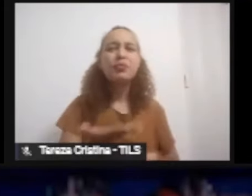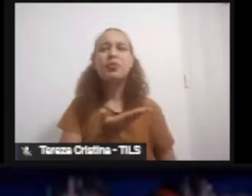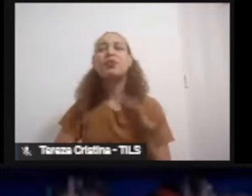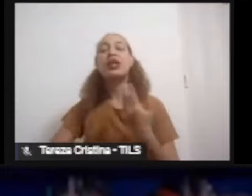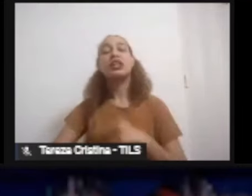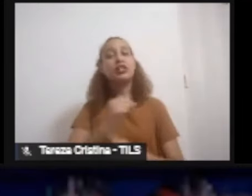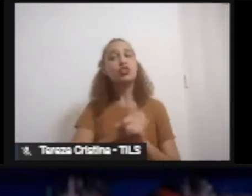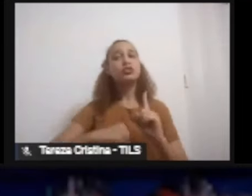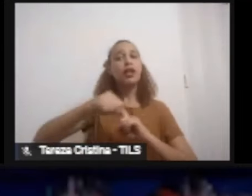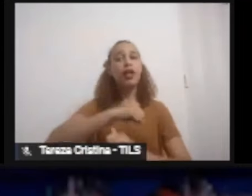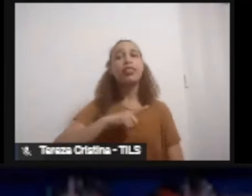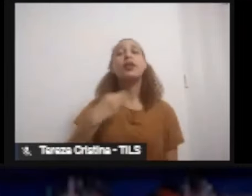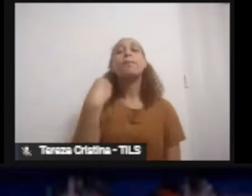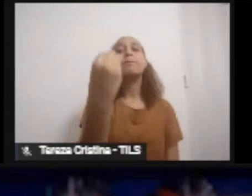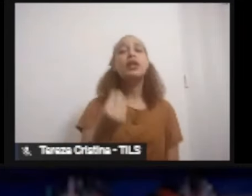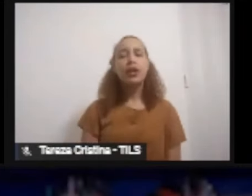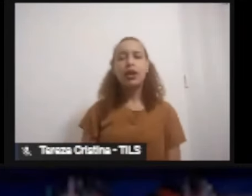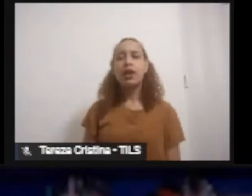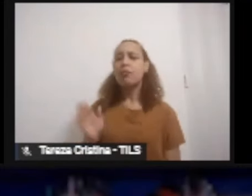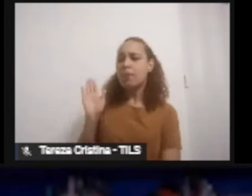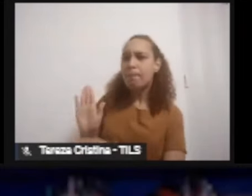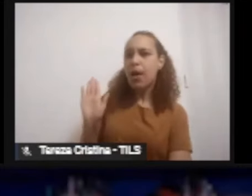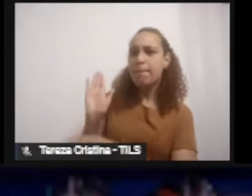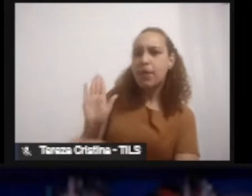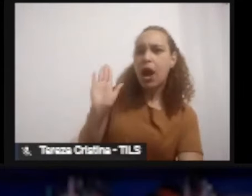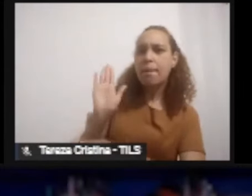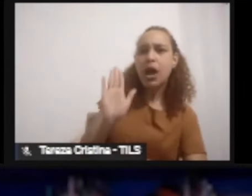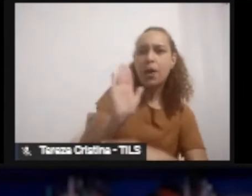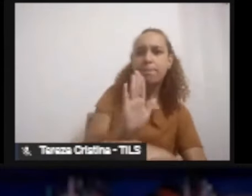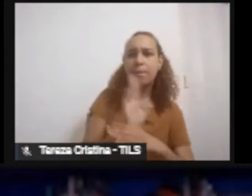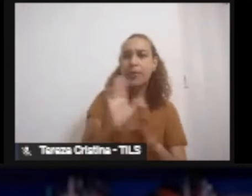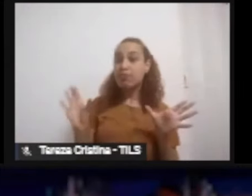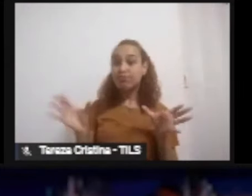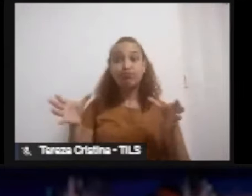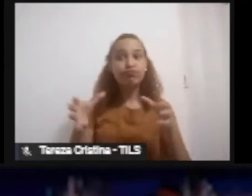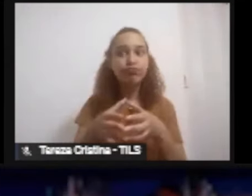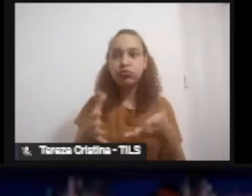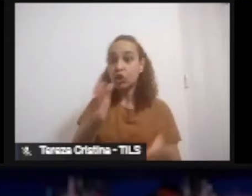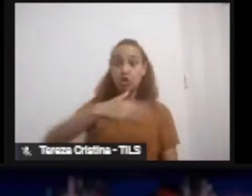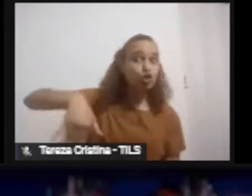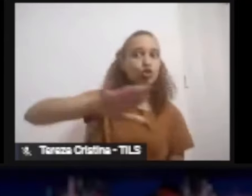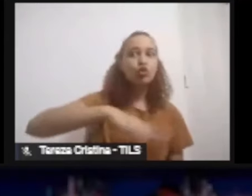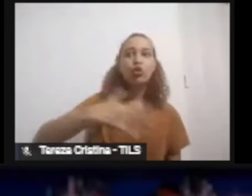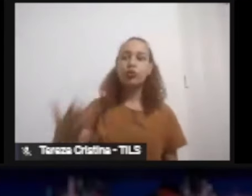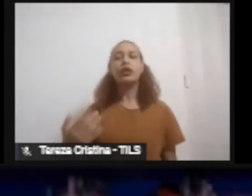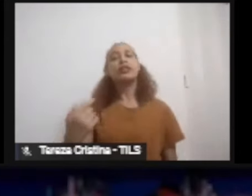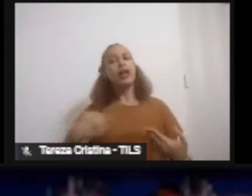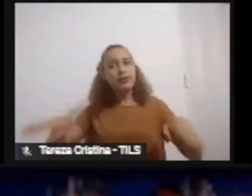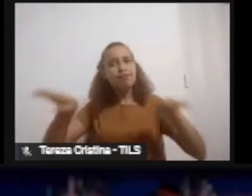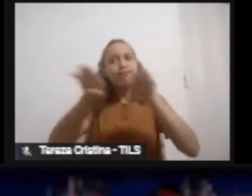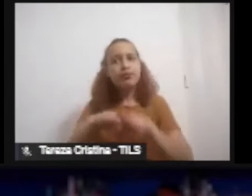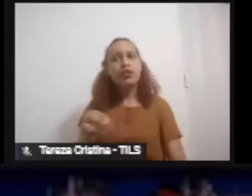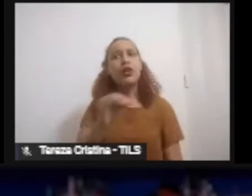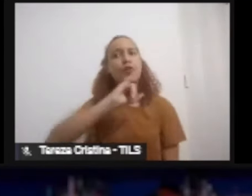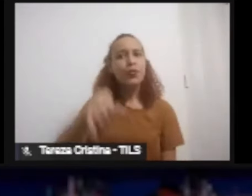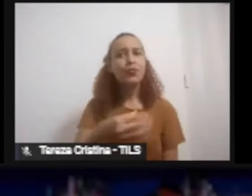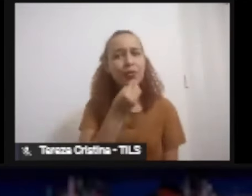para atender a necessidade de um monte de gente, de todo mundo, para que todo mundo tenha oportunidade, para que todo mundo viva uma